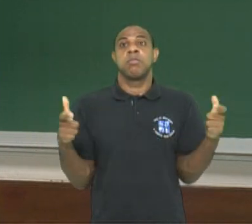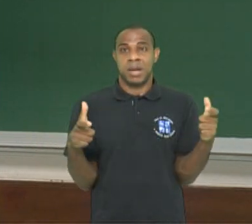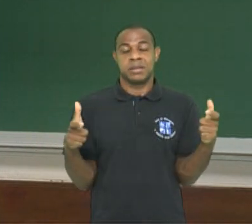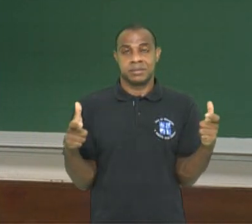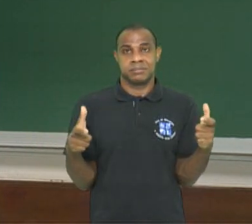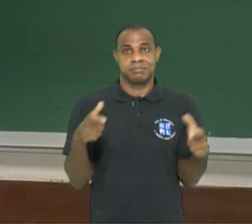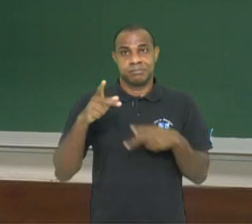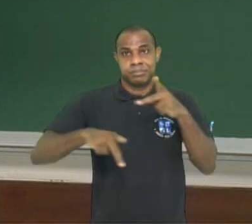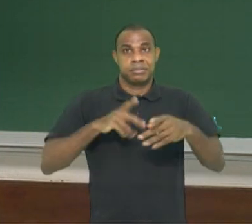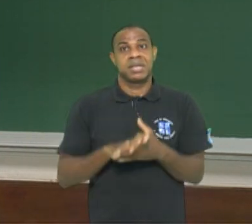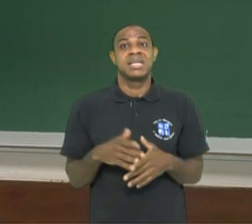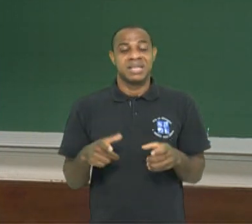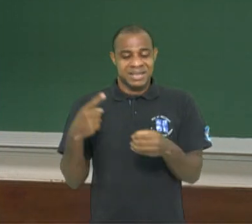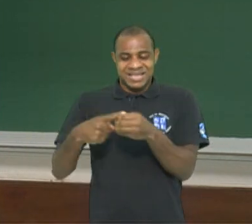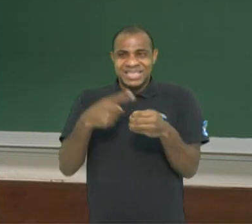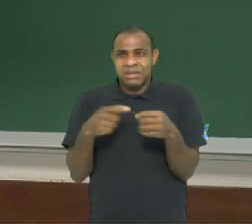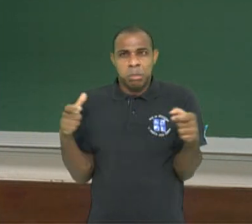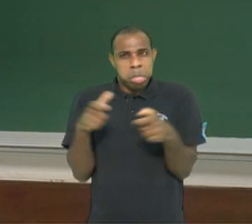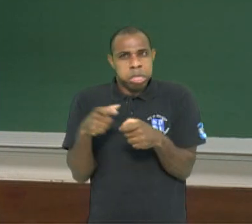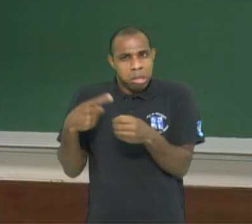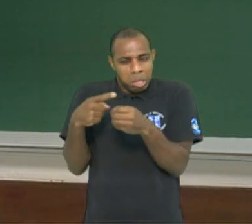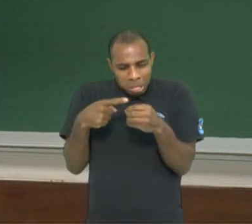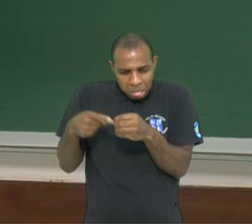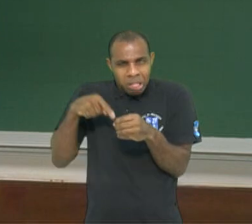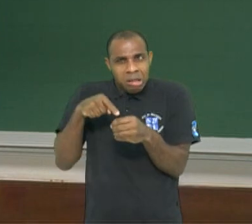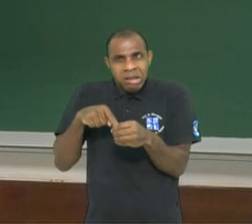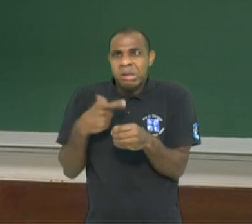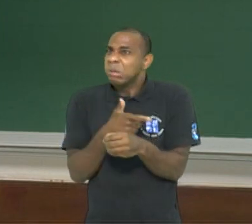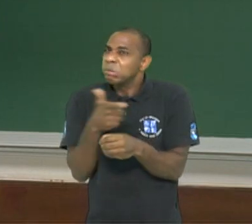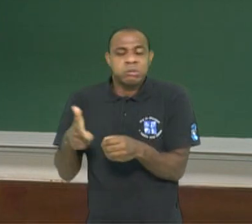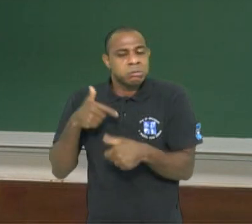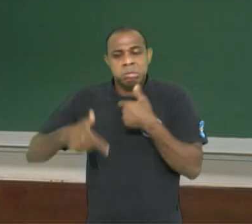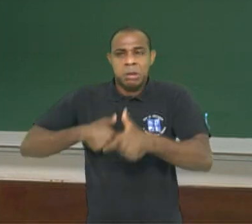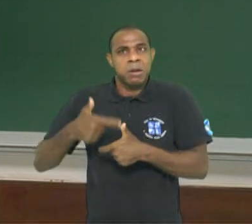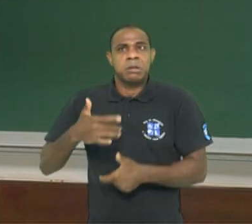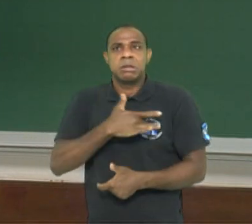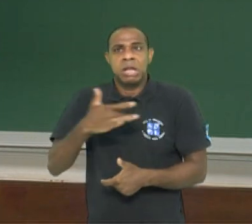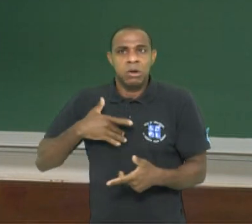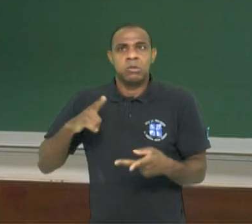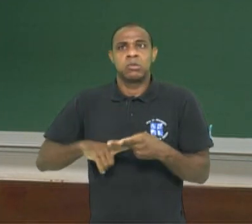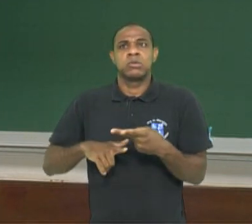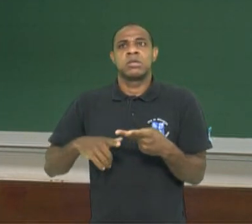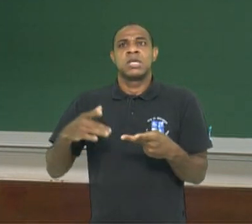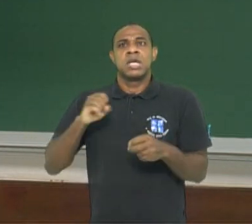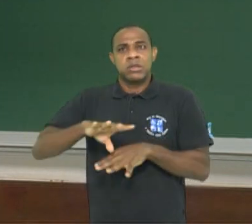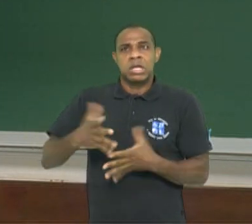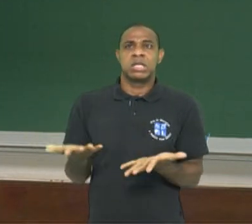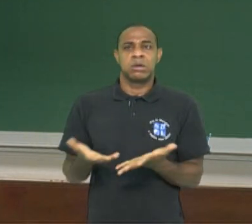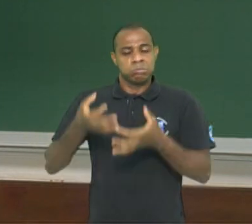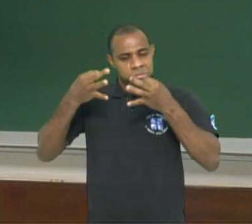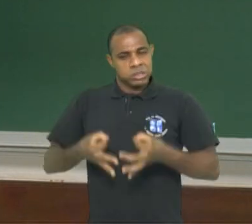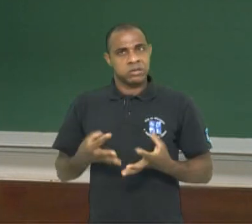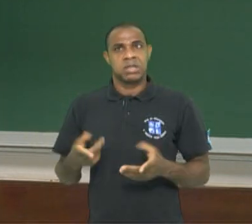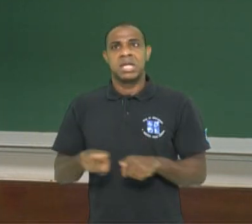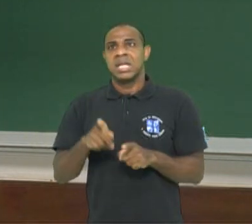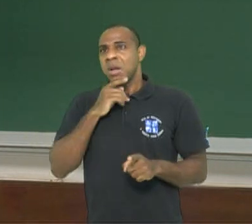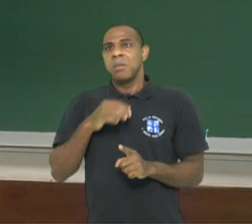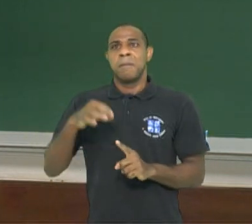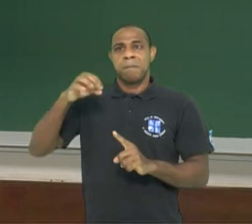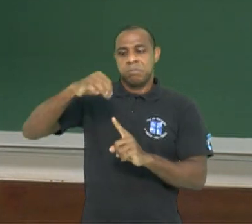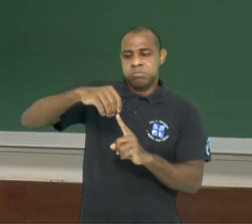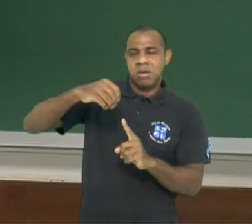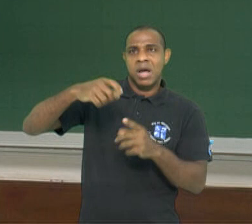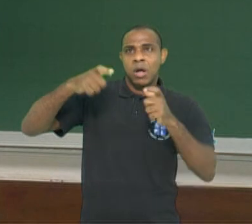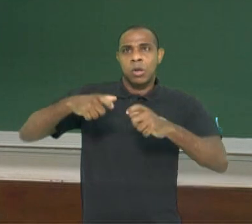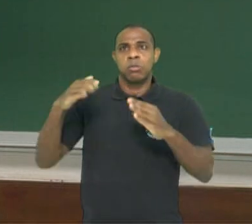municípios menores, muitas vezes, não vão nem ter um serviço de saúde adequado, a não ser os postos de saúde, mas